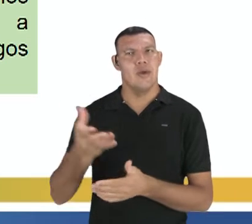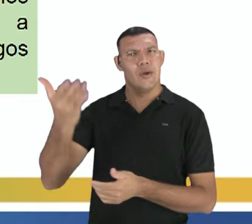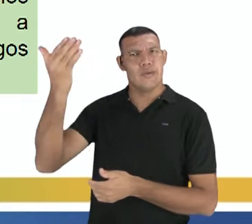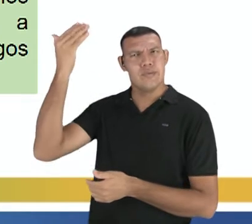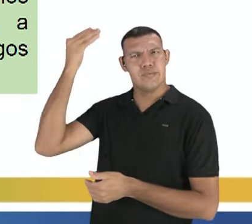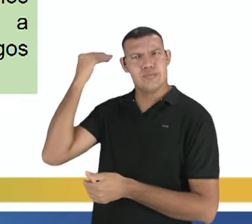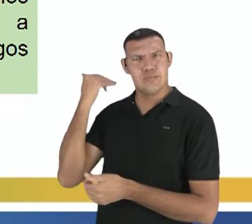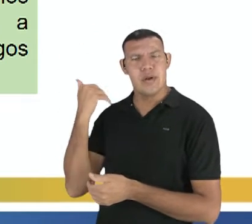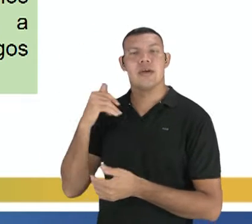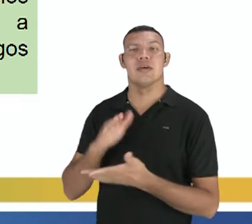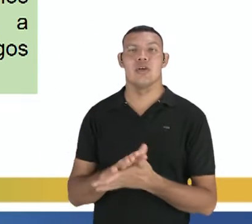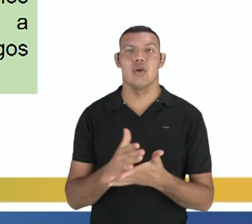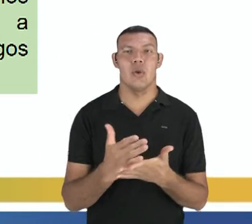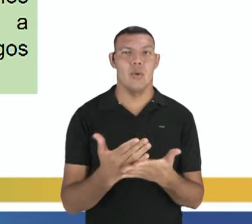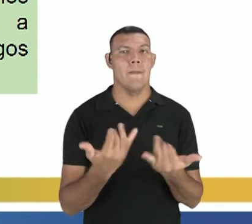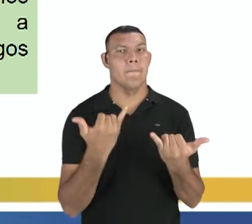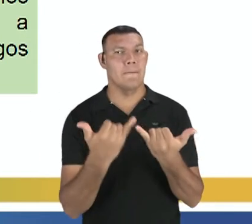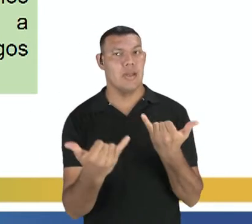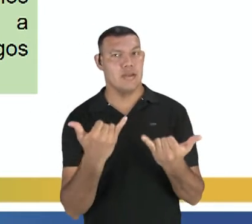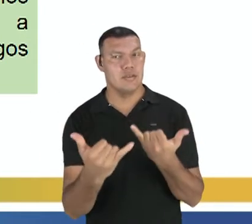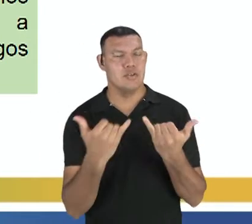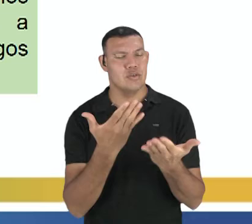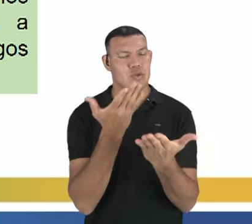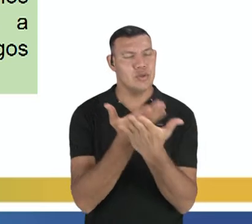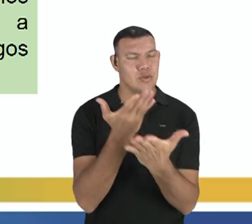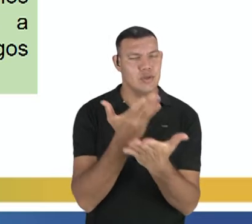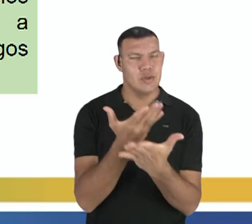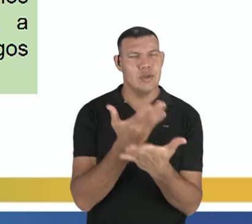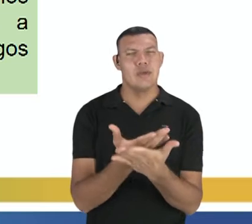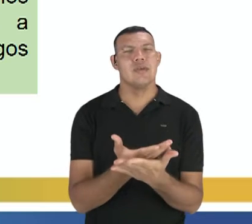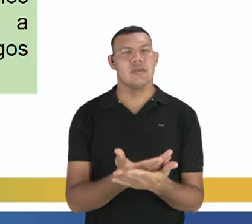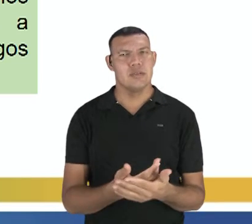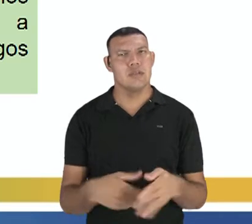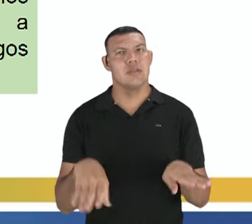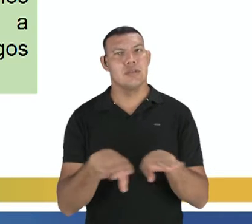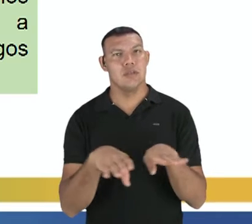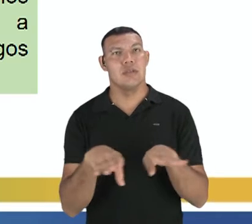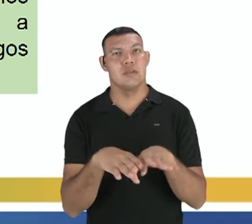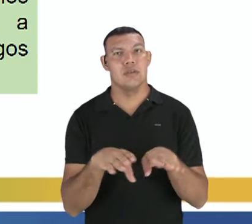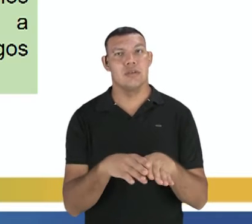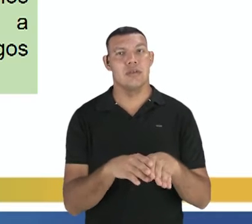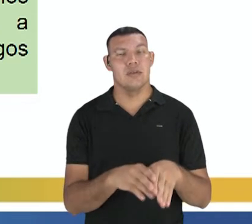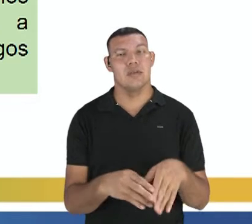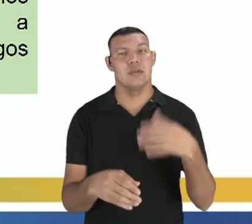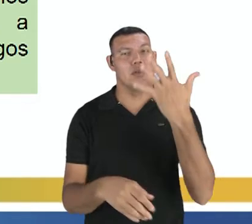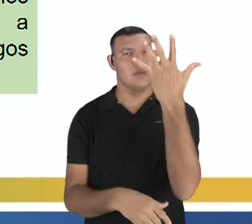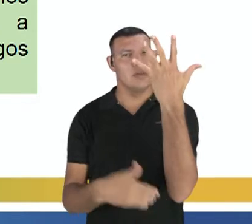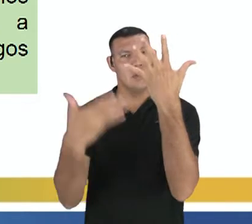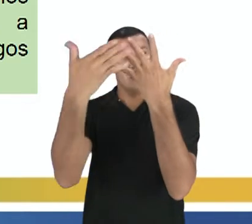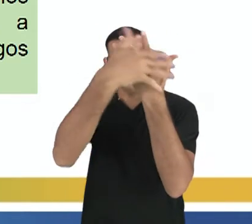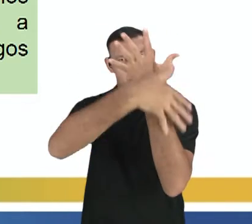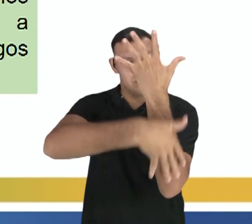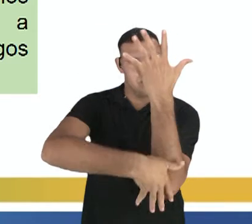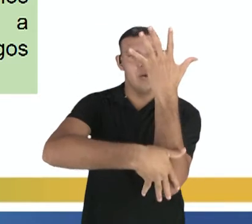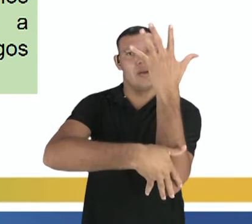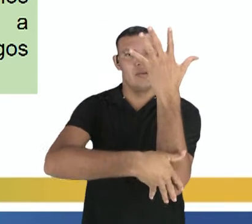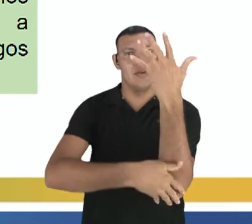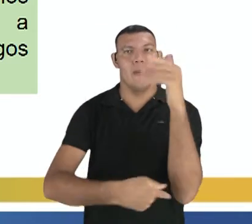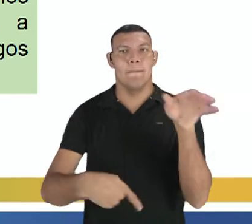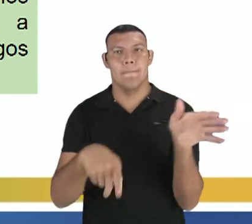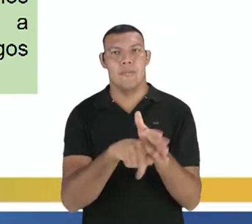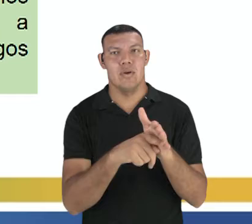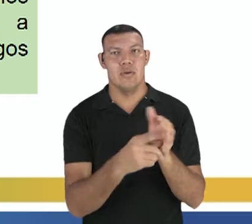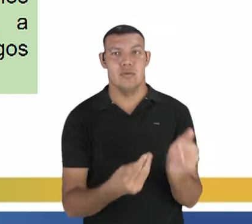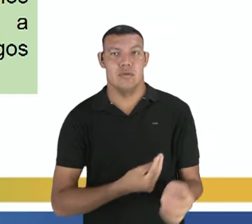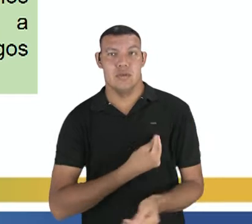sabemos disso devido a diversos estudos e devido à árvore filogenética da vida, ou seja,